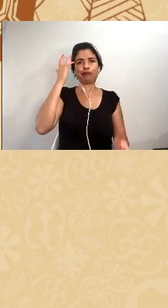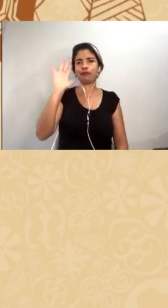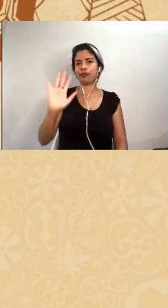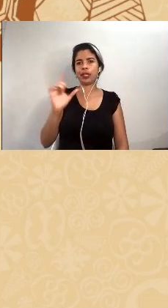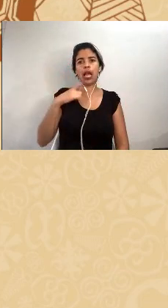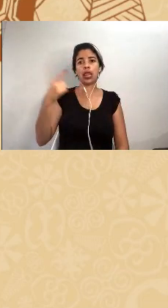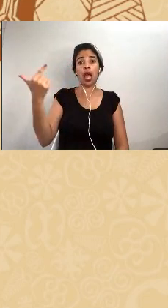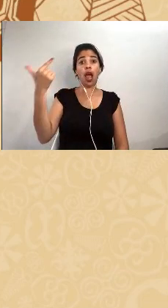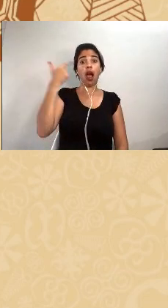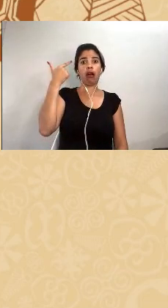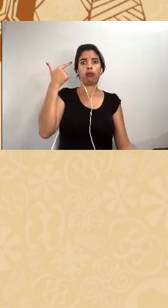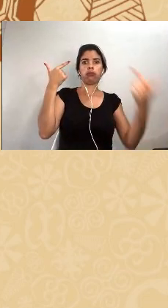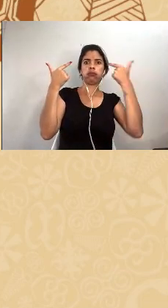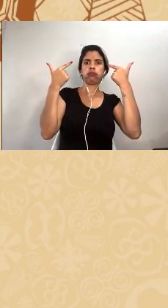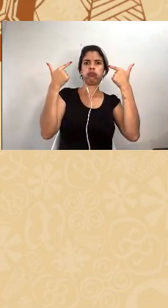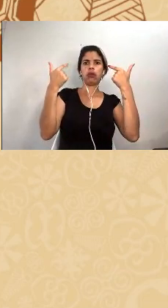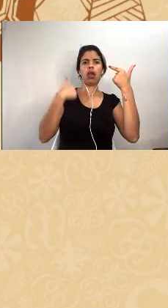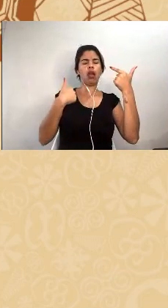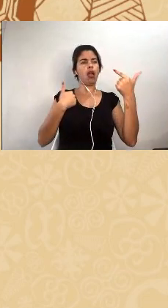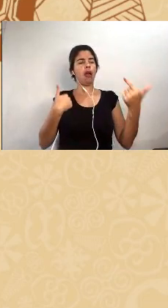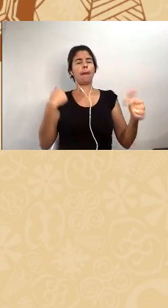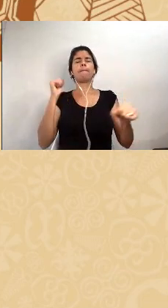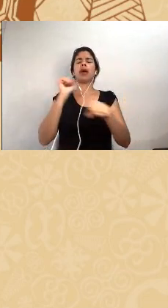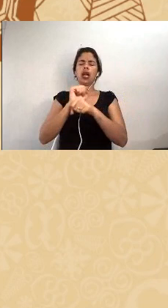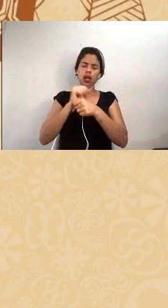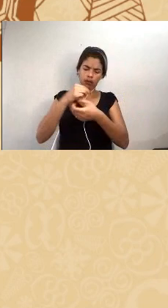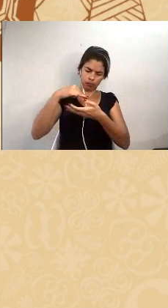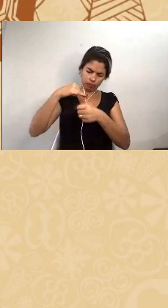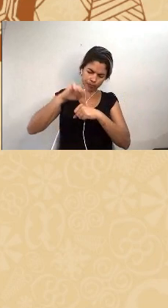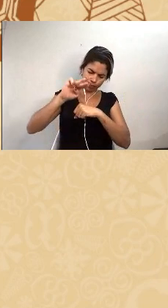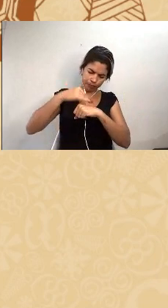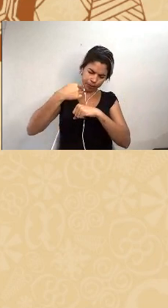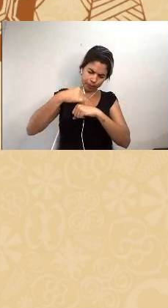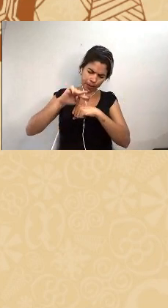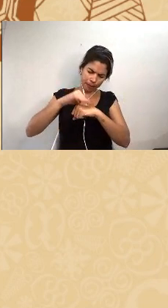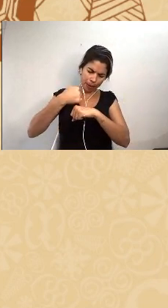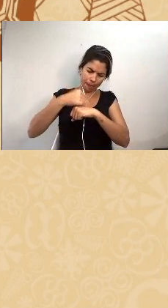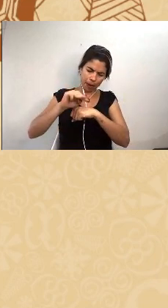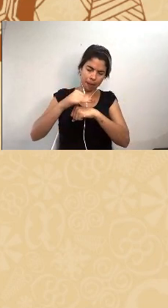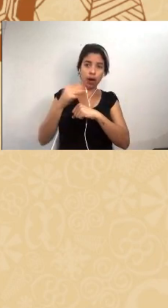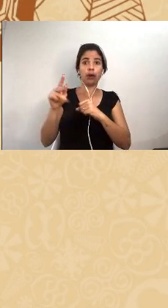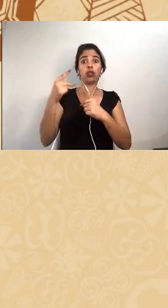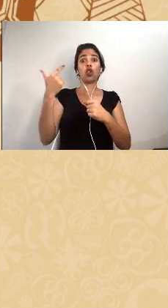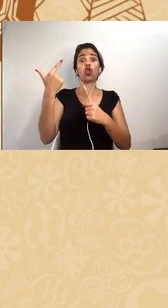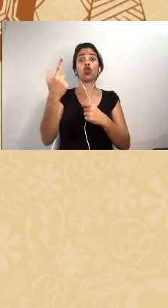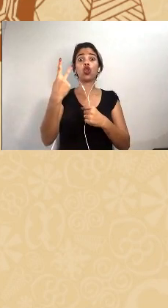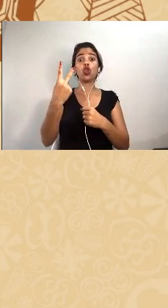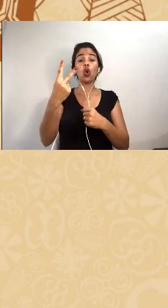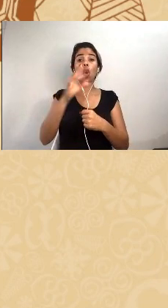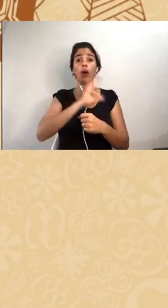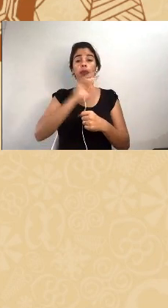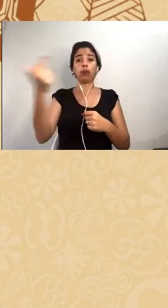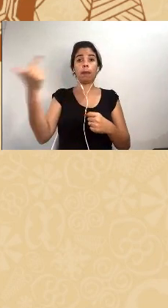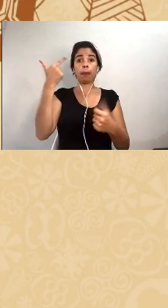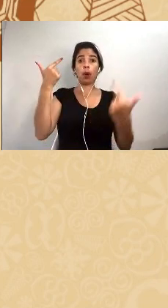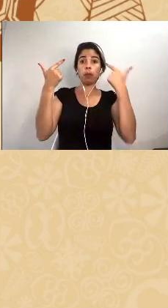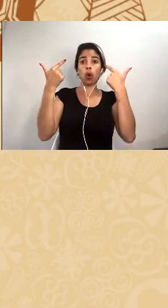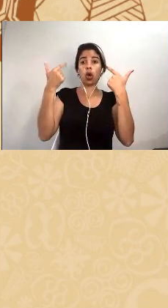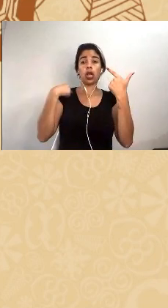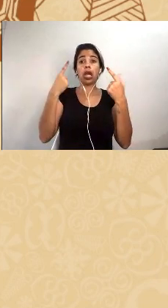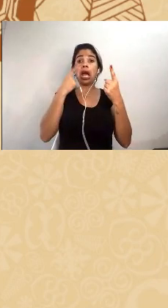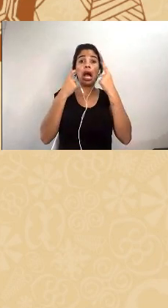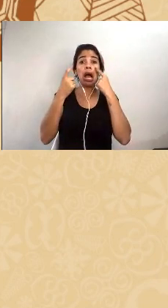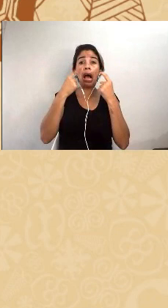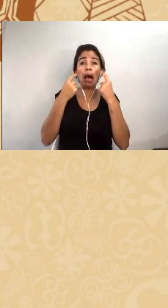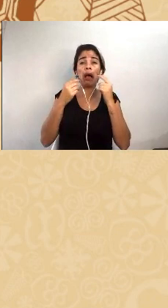com a arma na minha cara. Estava aqui parado, mandando uma mensagem no WhatsApp. Chegaram com dois revólveres apontados para a minha cara. Comecei a chorar,